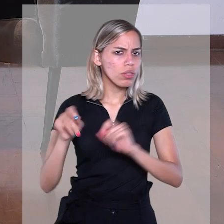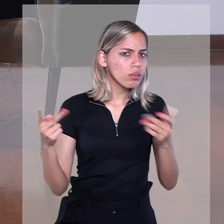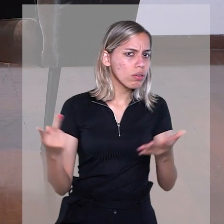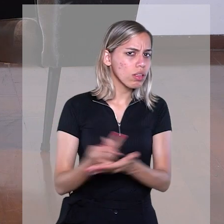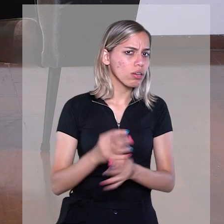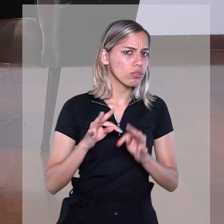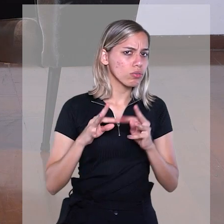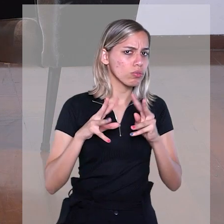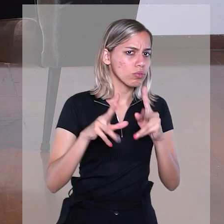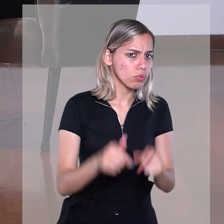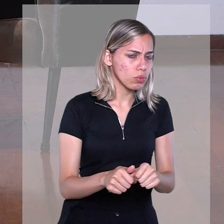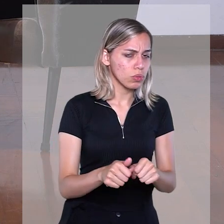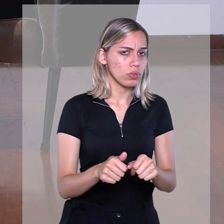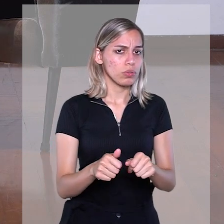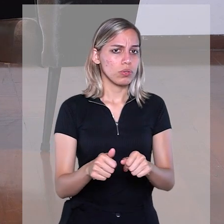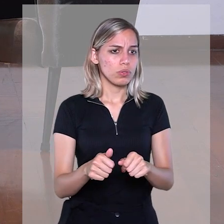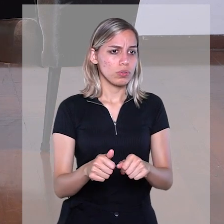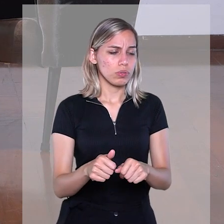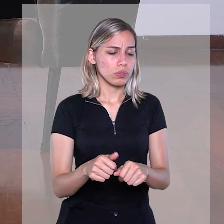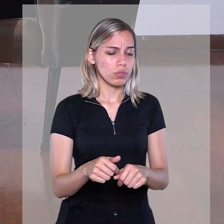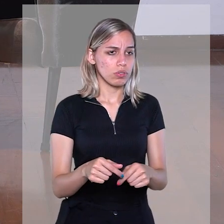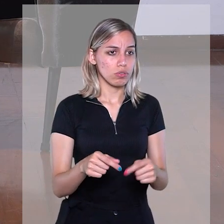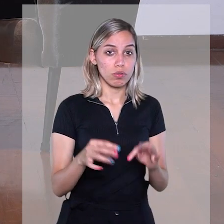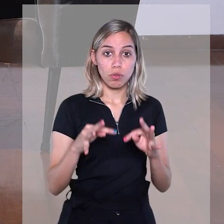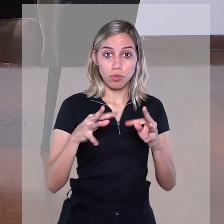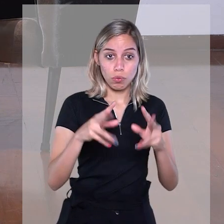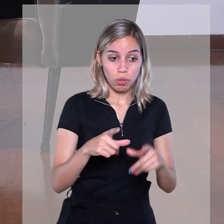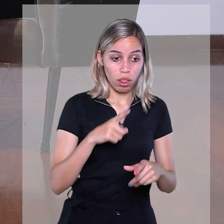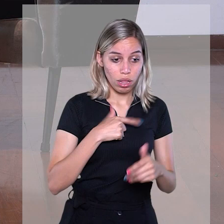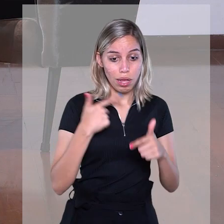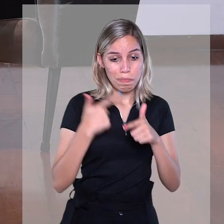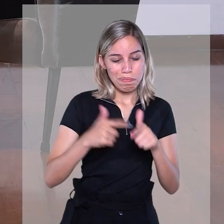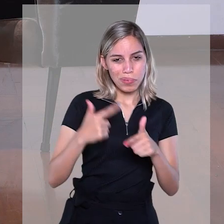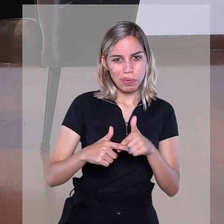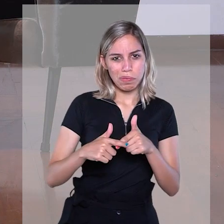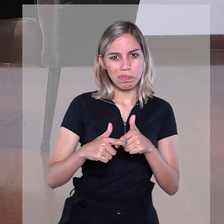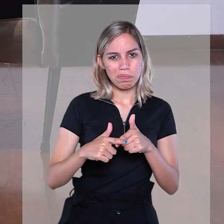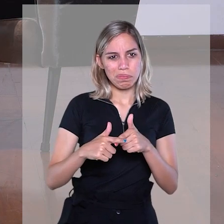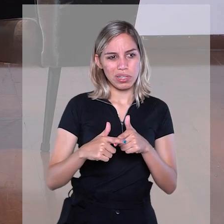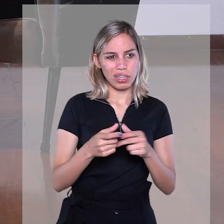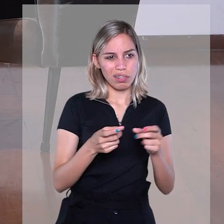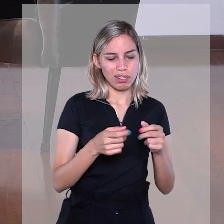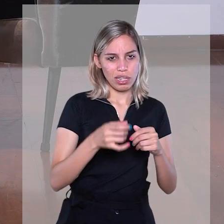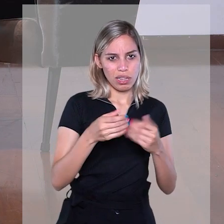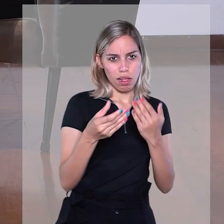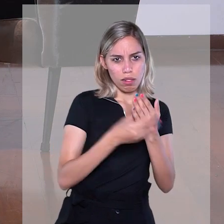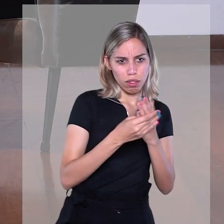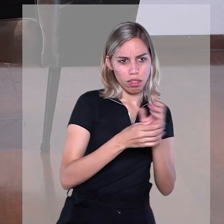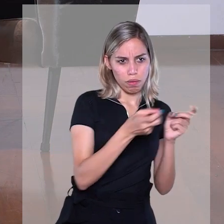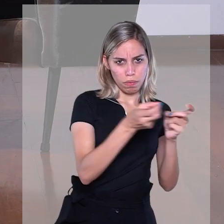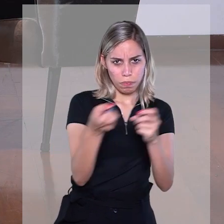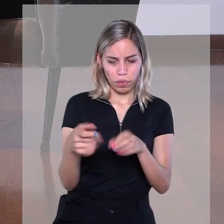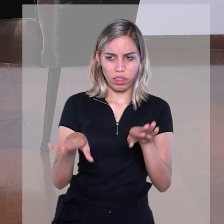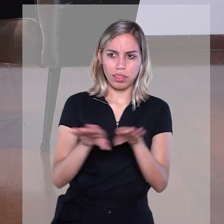Já estávamos numa das maiores crises do mercado editorial, do mercado da música, do